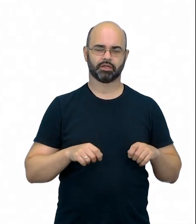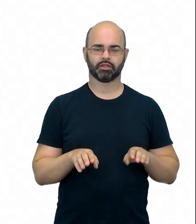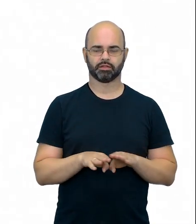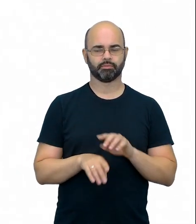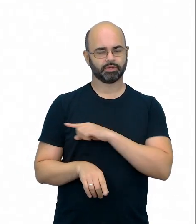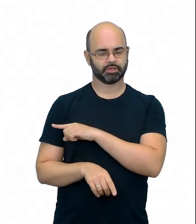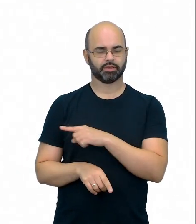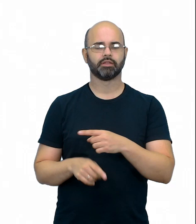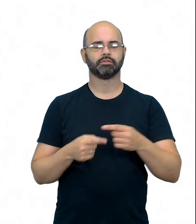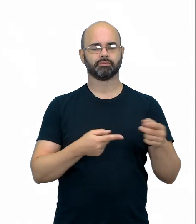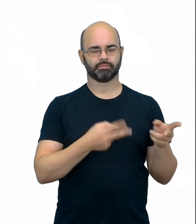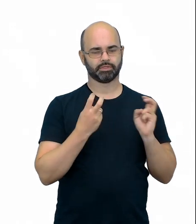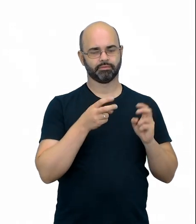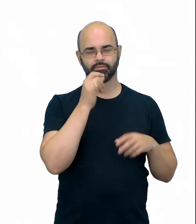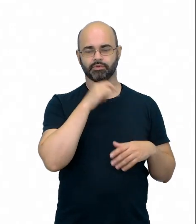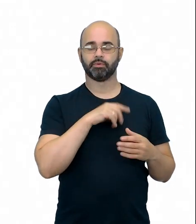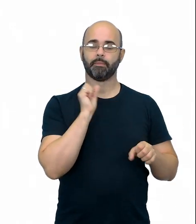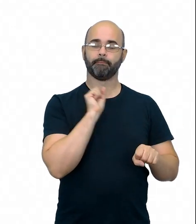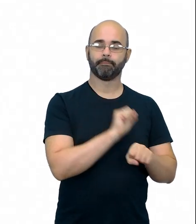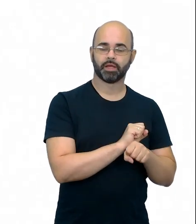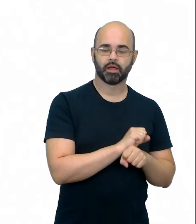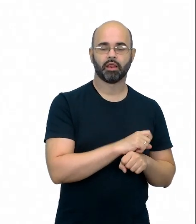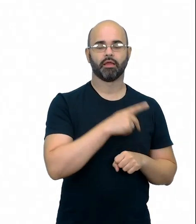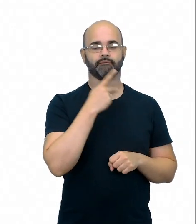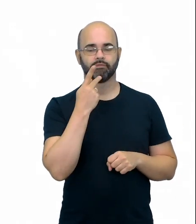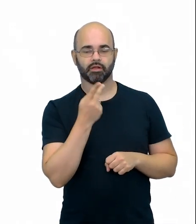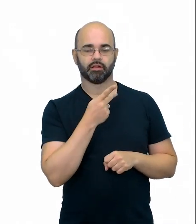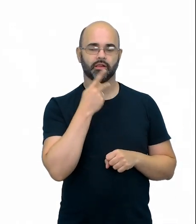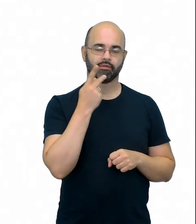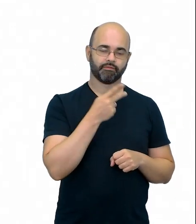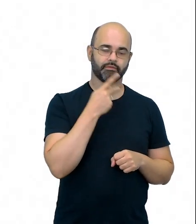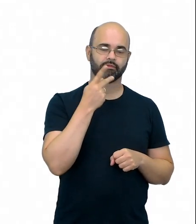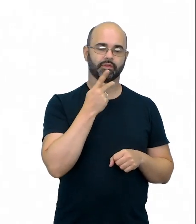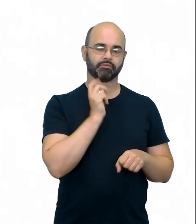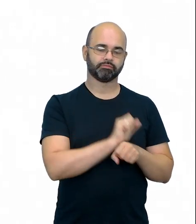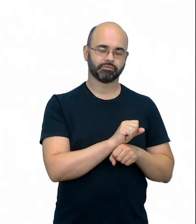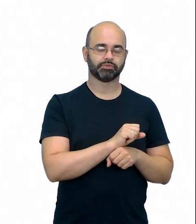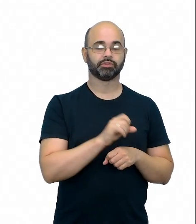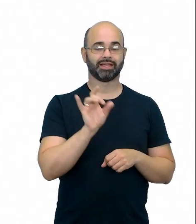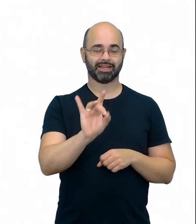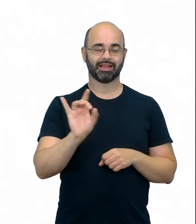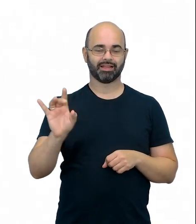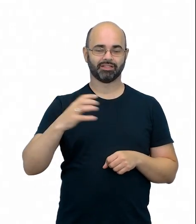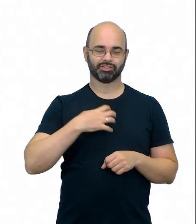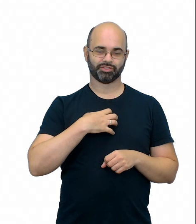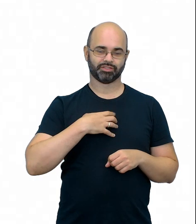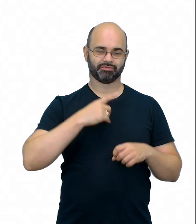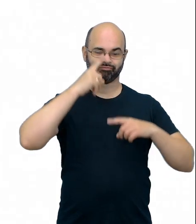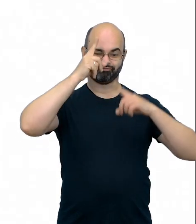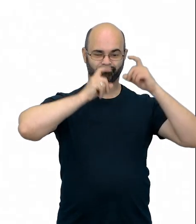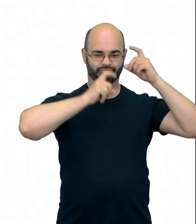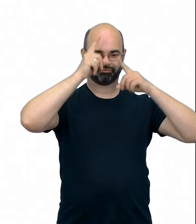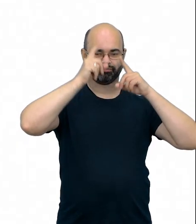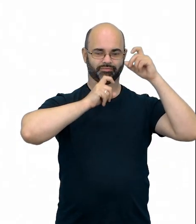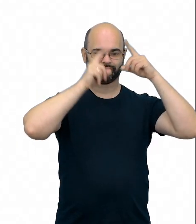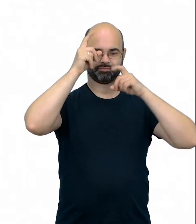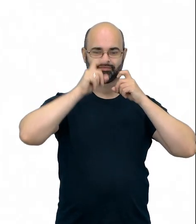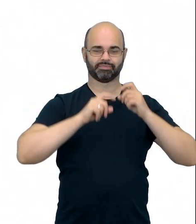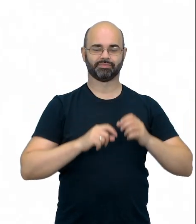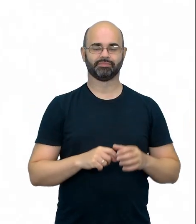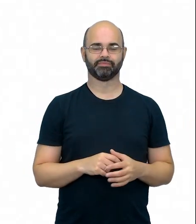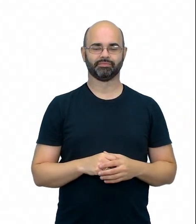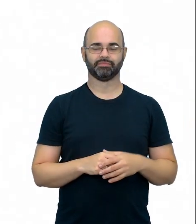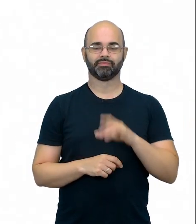as pausas, os ritmos diferentes de cada um, os gestos, as fisionomias. Então, cada um tem a